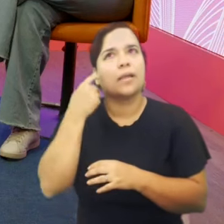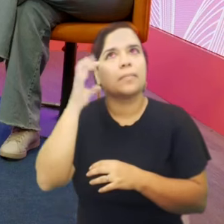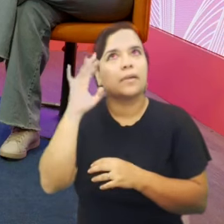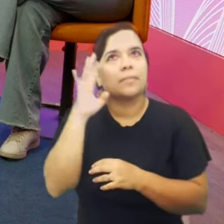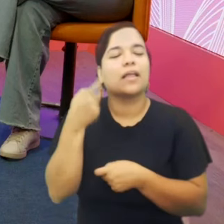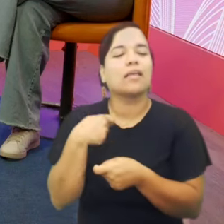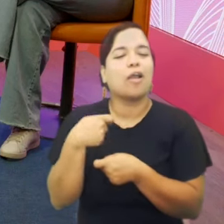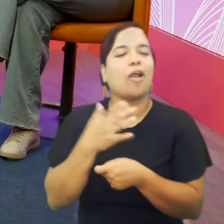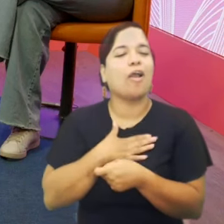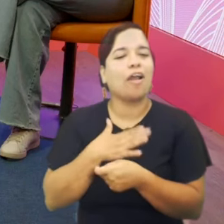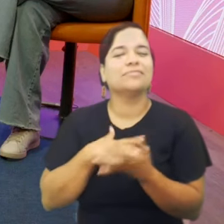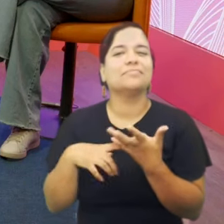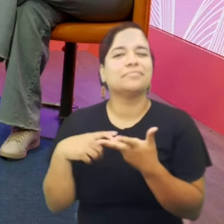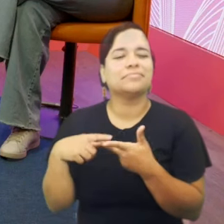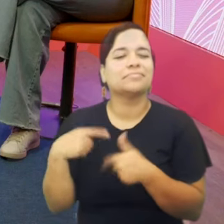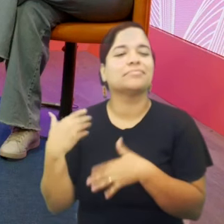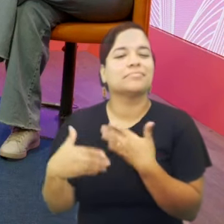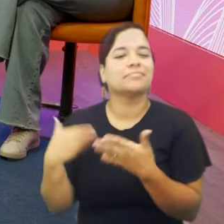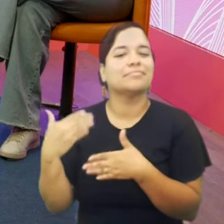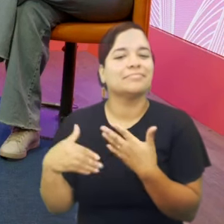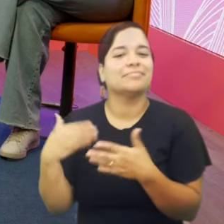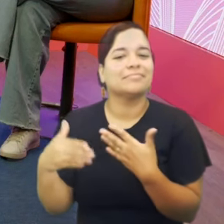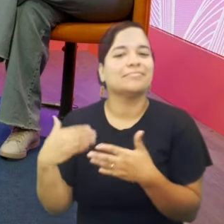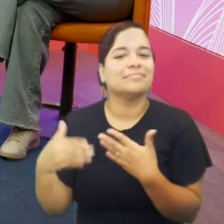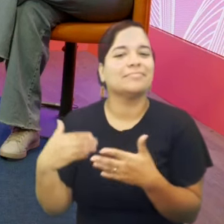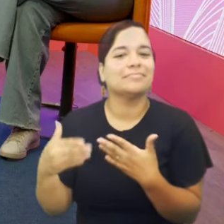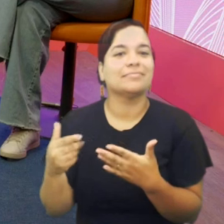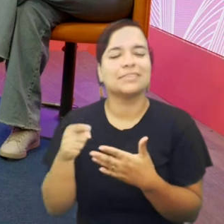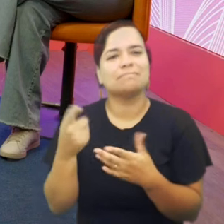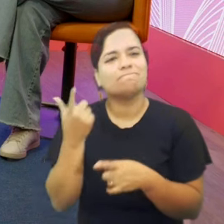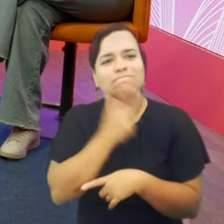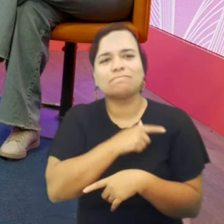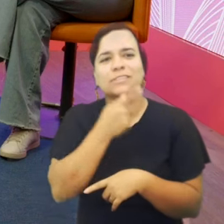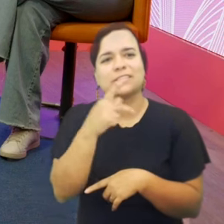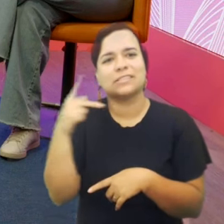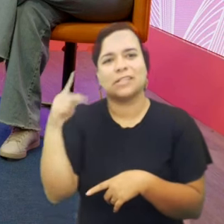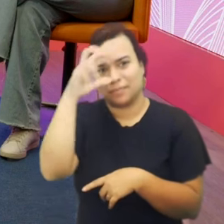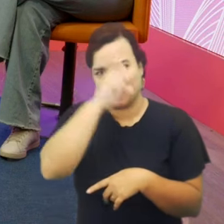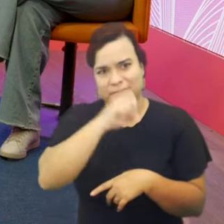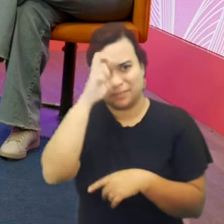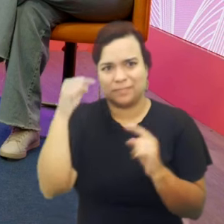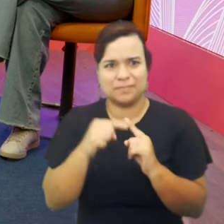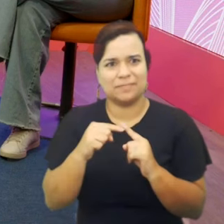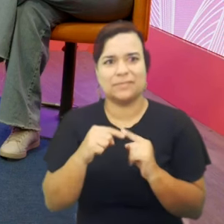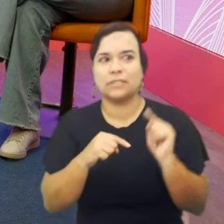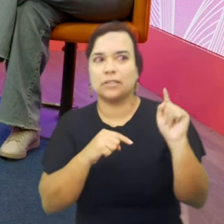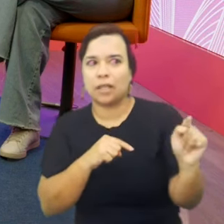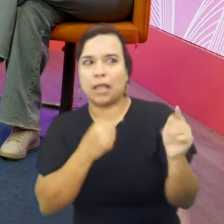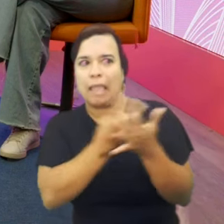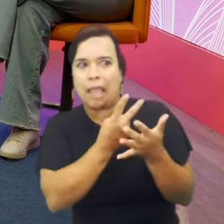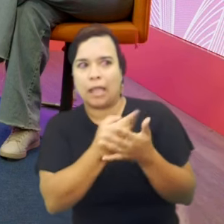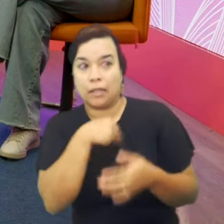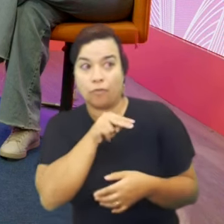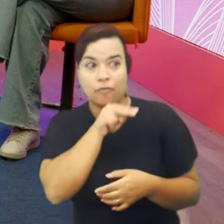o meu negócio e sair com esta bagagem, com o que vocês aprenderam, é muito importante, porque aprender com o erro do outro já me economiza